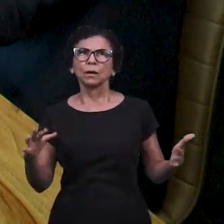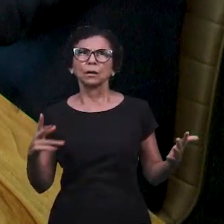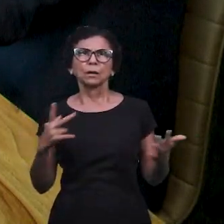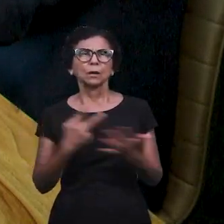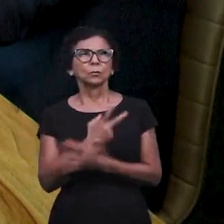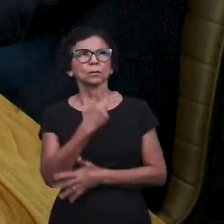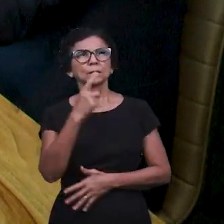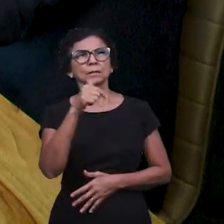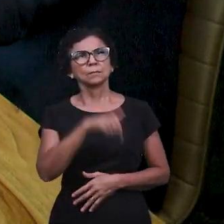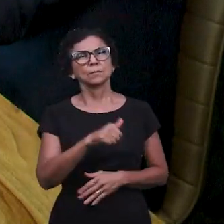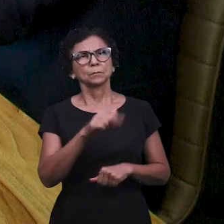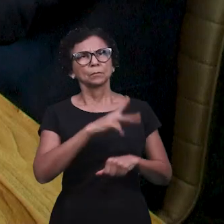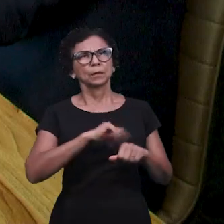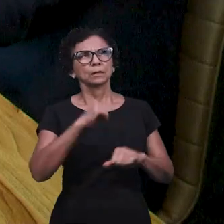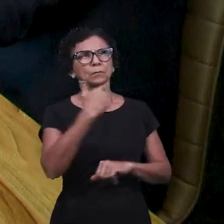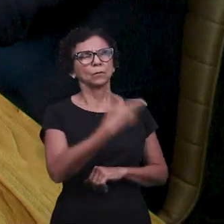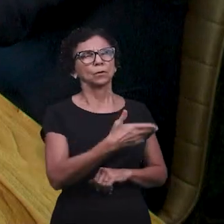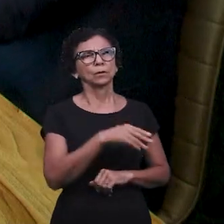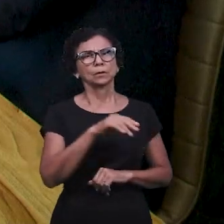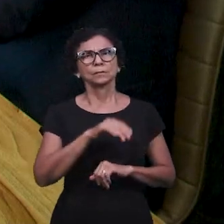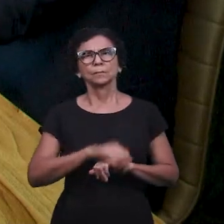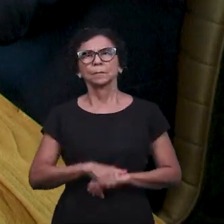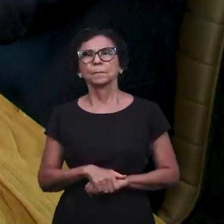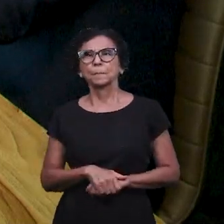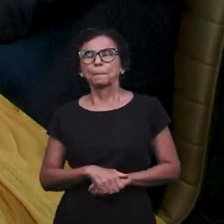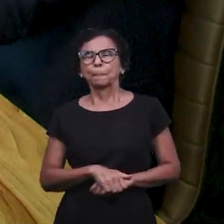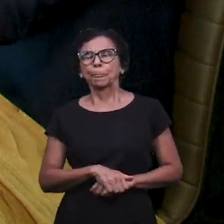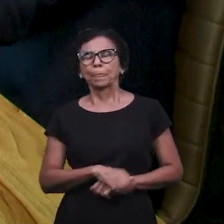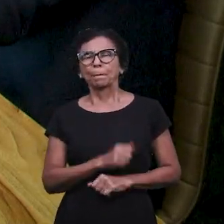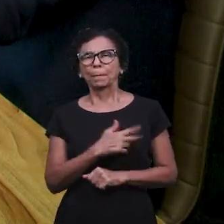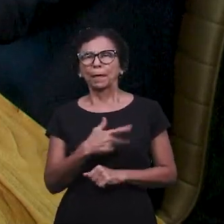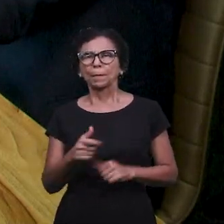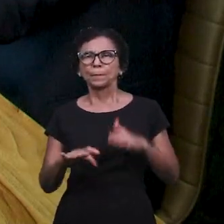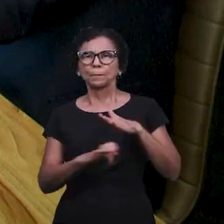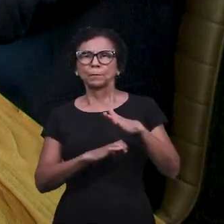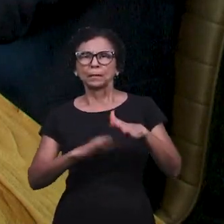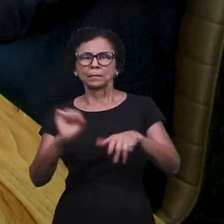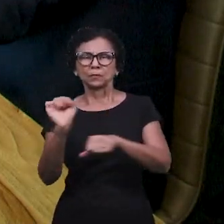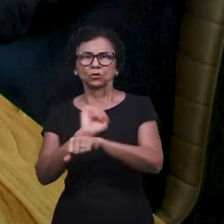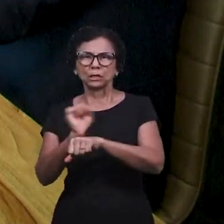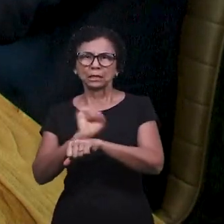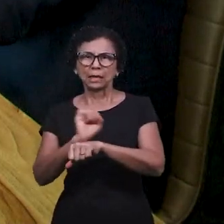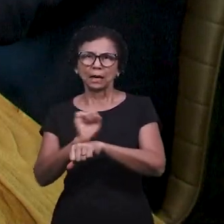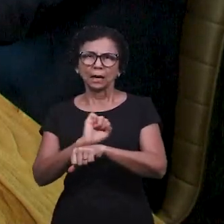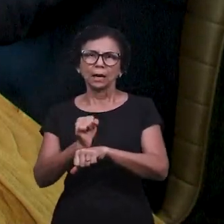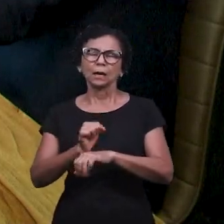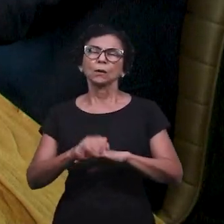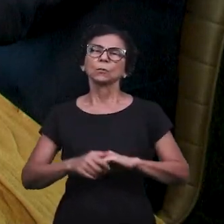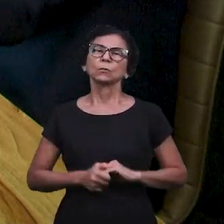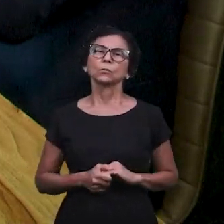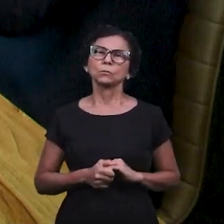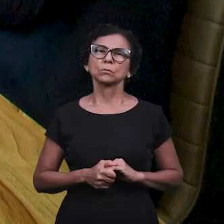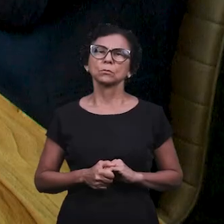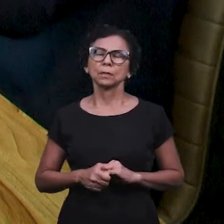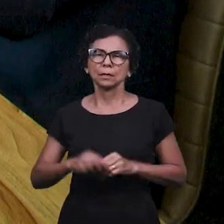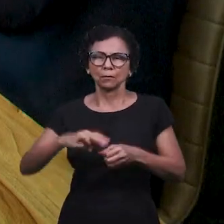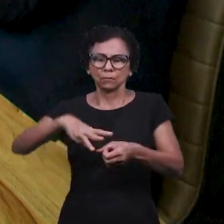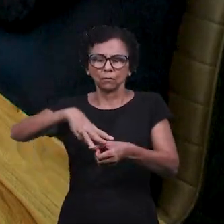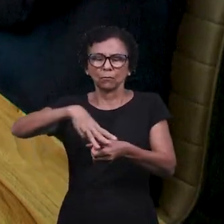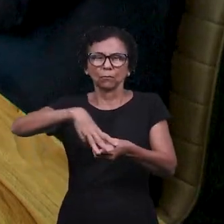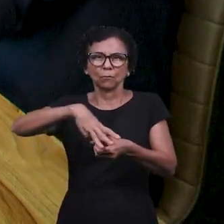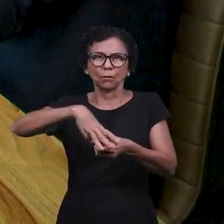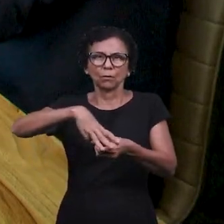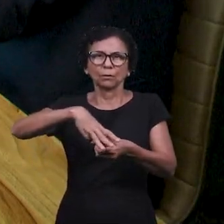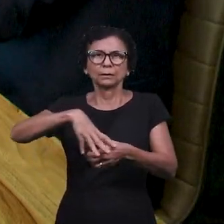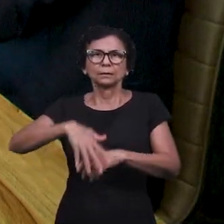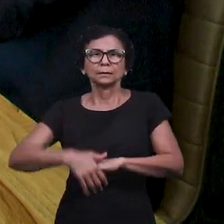aqui, o caso da Siemens, Volkswagen na Alemanha. Sim, sim. Foram empresas, a Siemens foi uma das empresas com uma das maiores